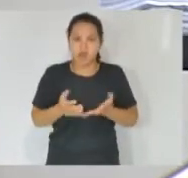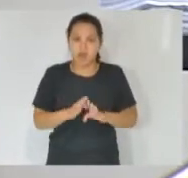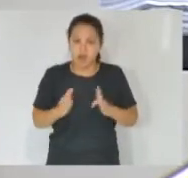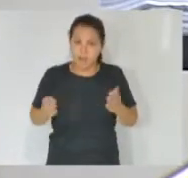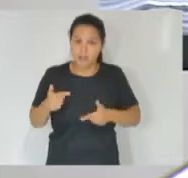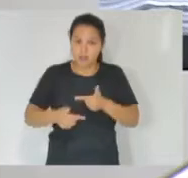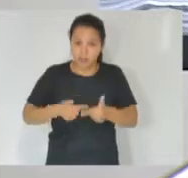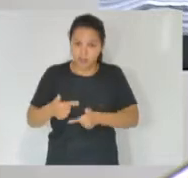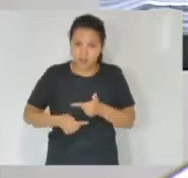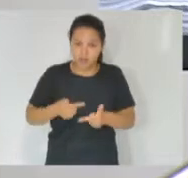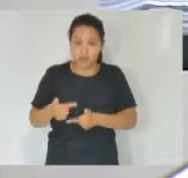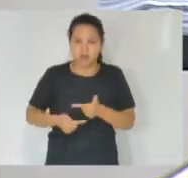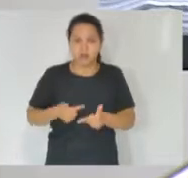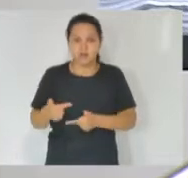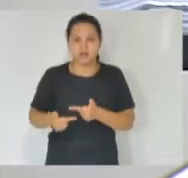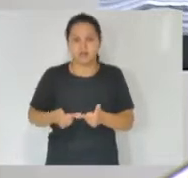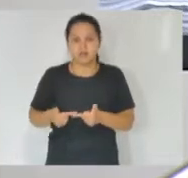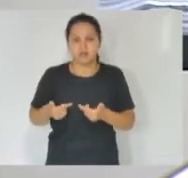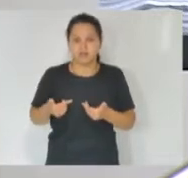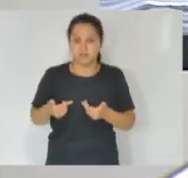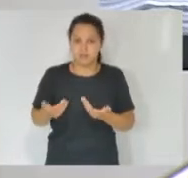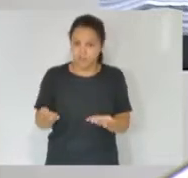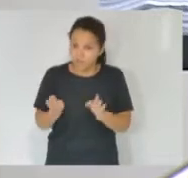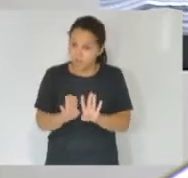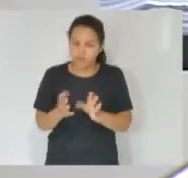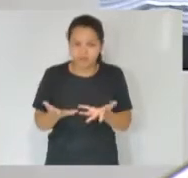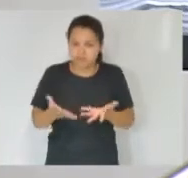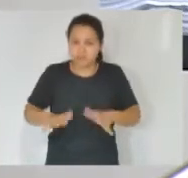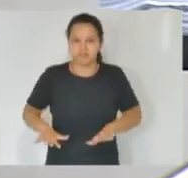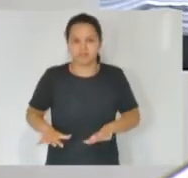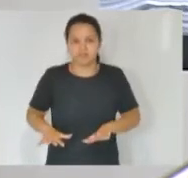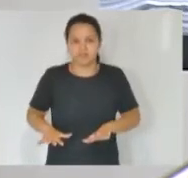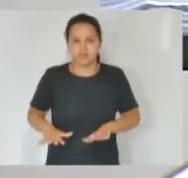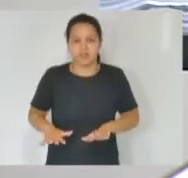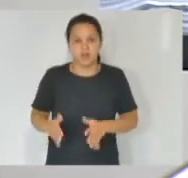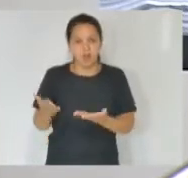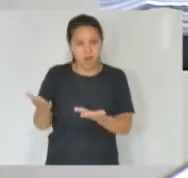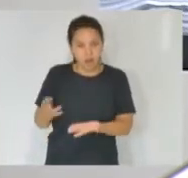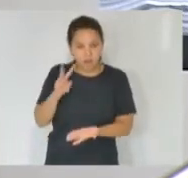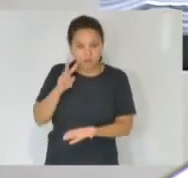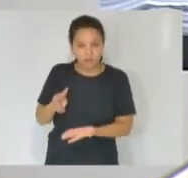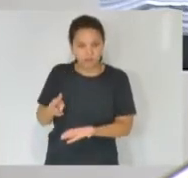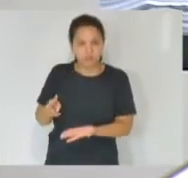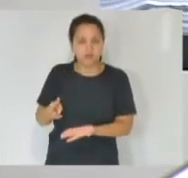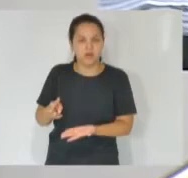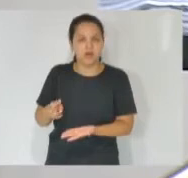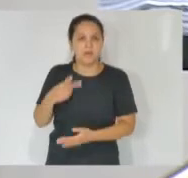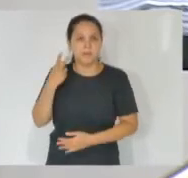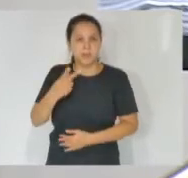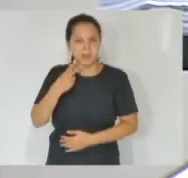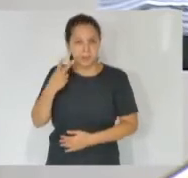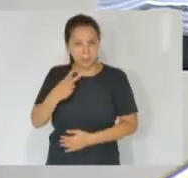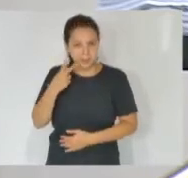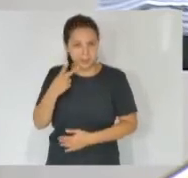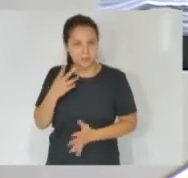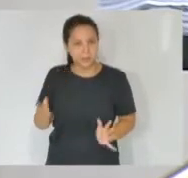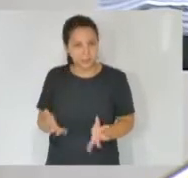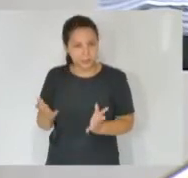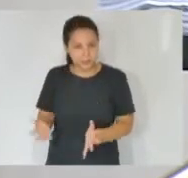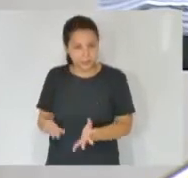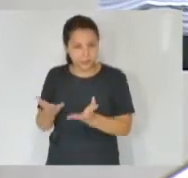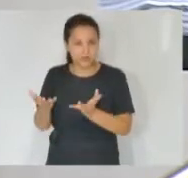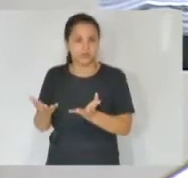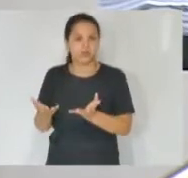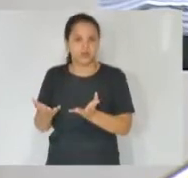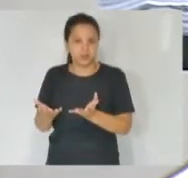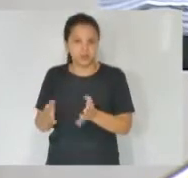vez com o fantasma de fechamento, viam nesse gesto promovido pelo Parlamento e concretizado